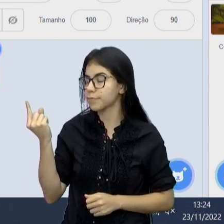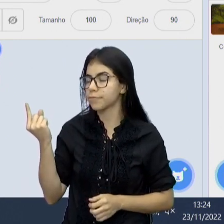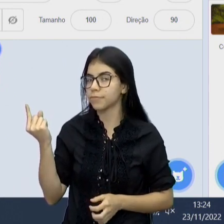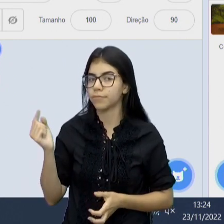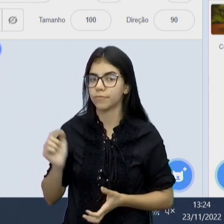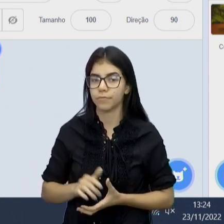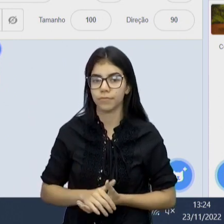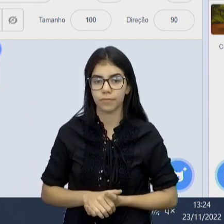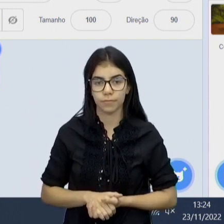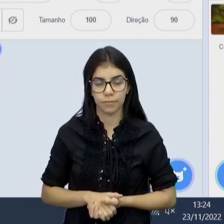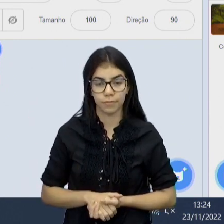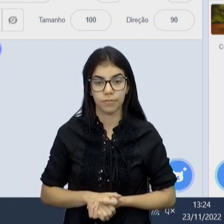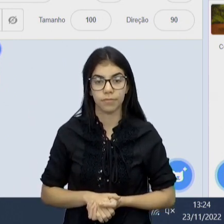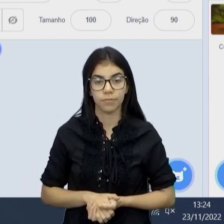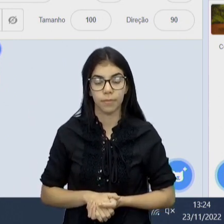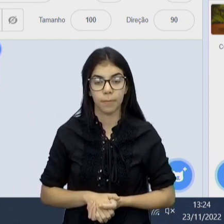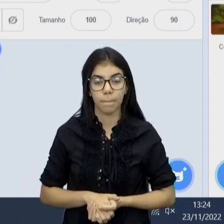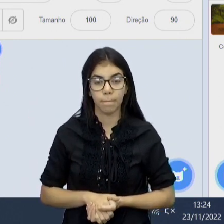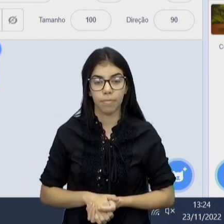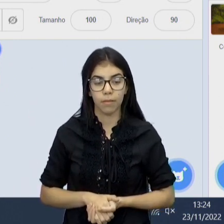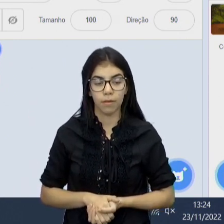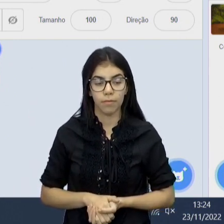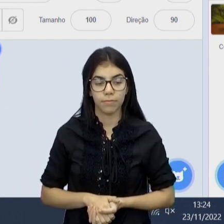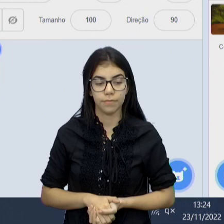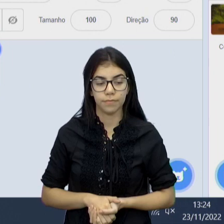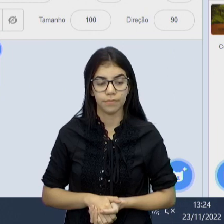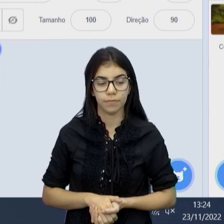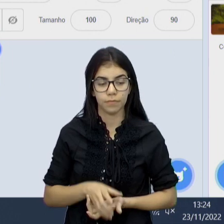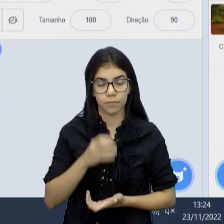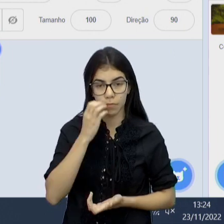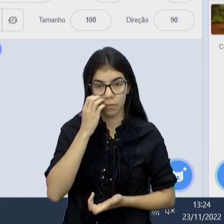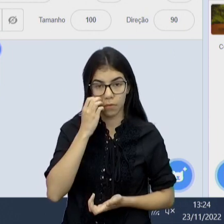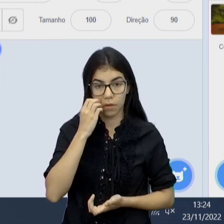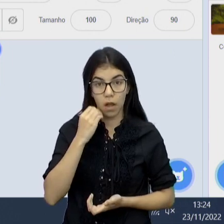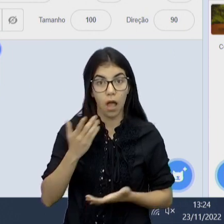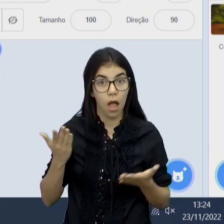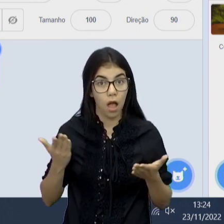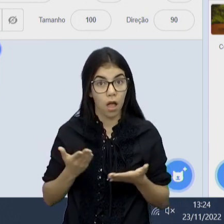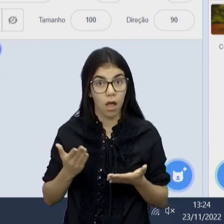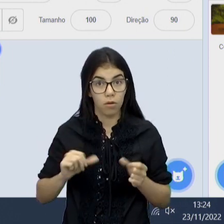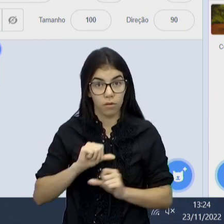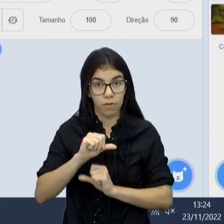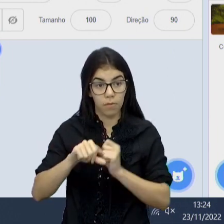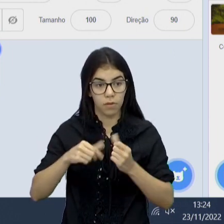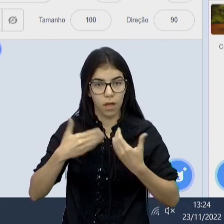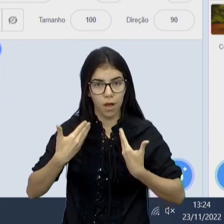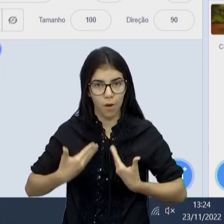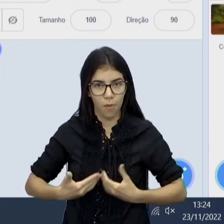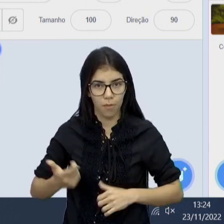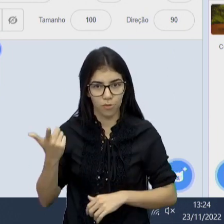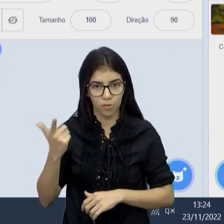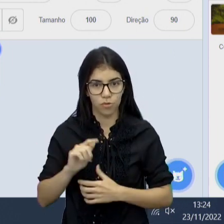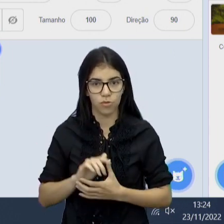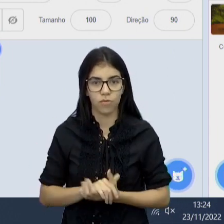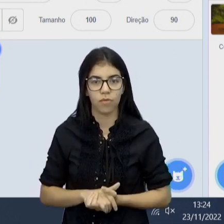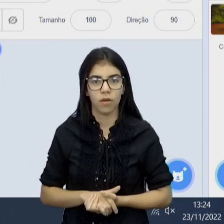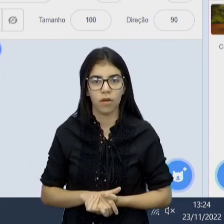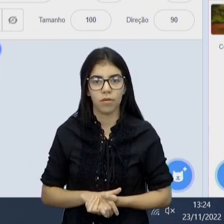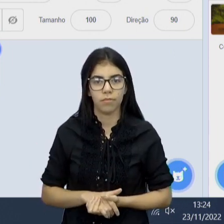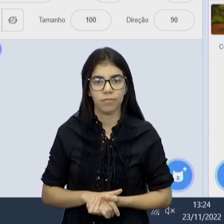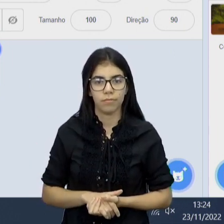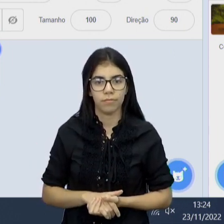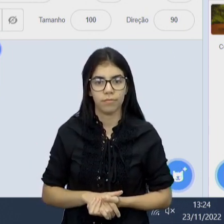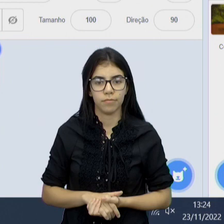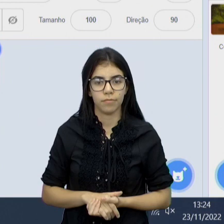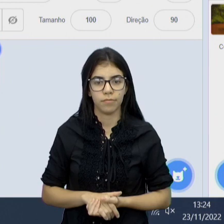Certo? Muito bom. Agora vai vir uma mudança de fantasia, que você já copiou. E coloca então uma mudança de